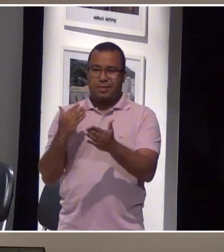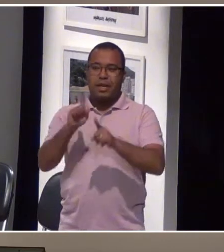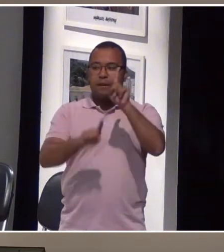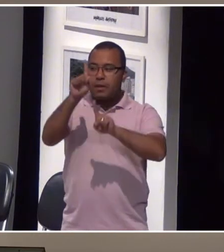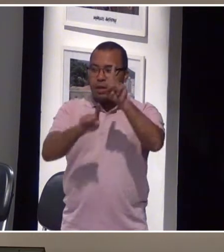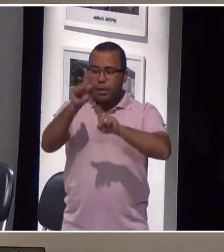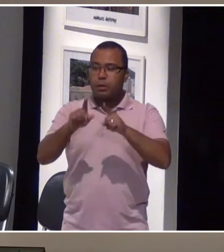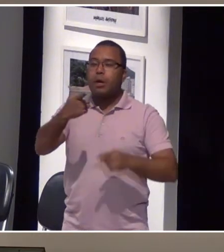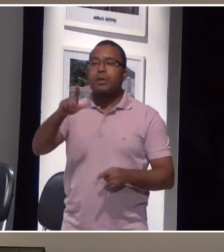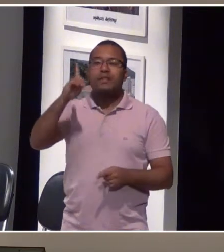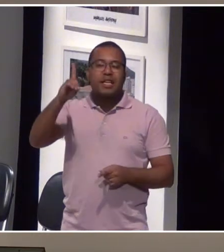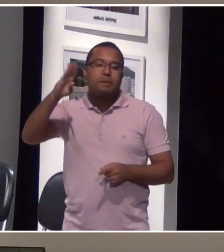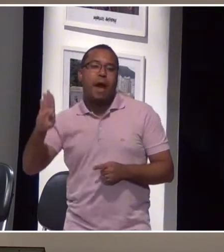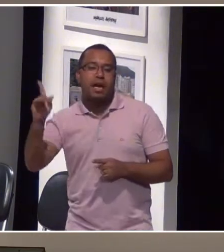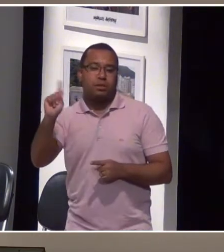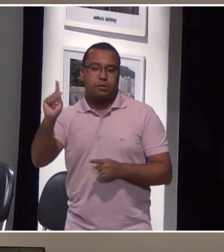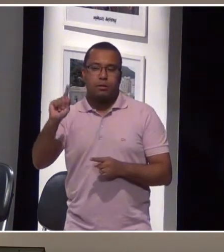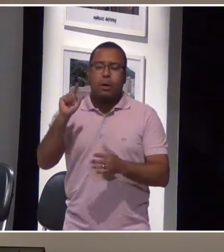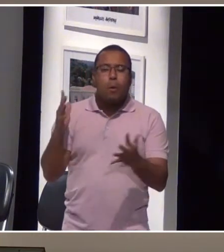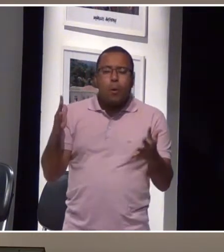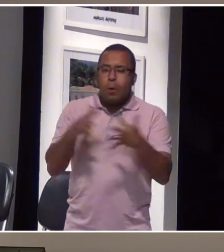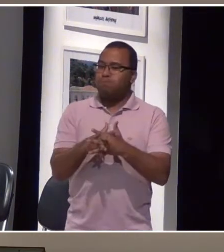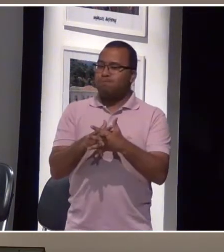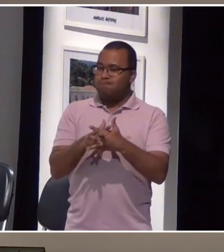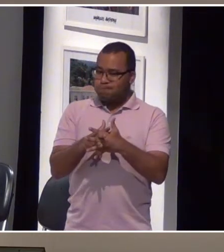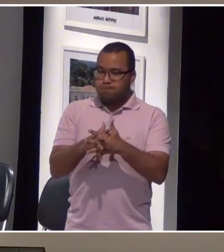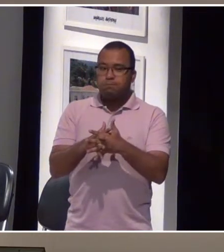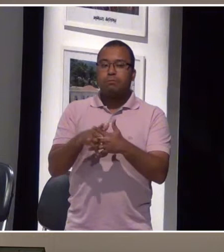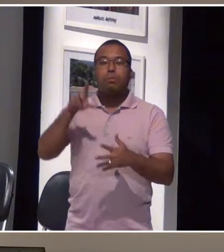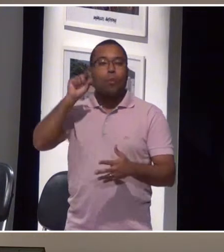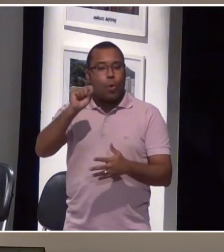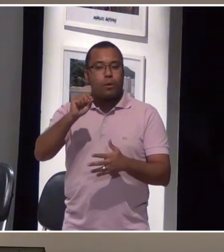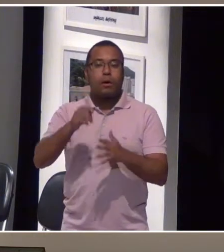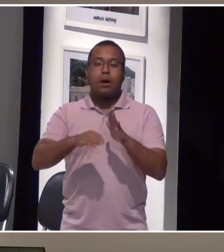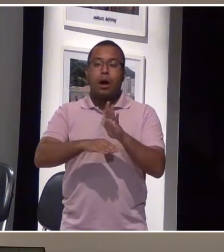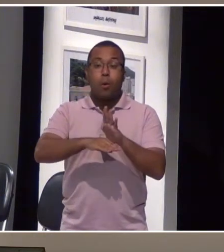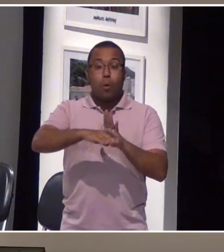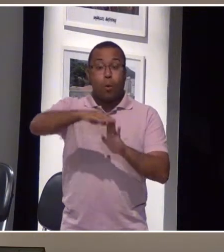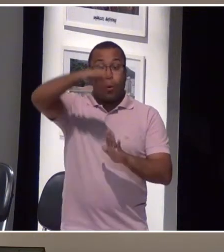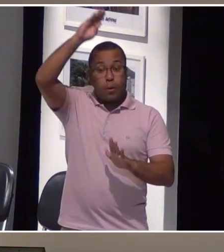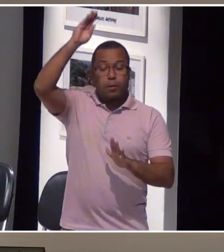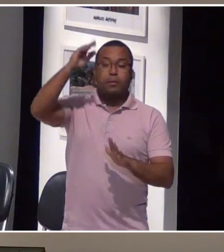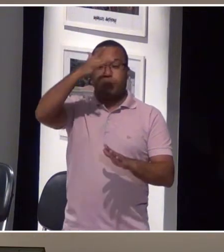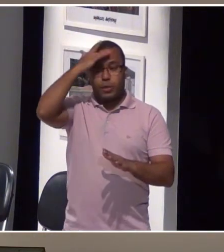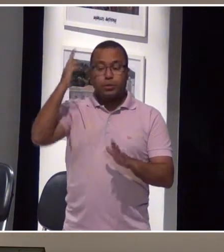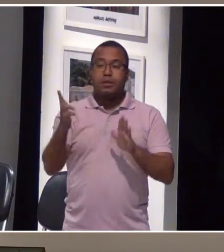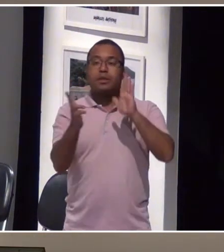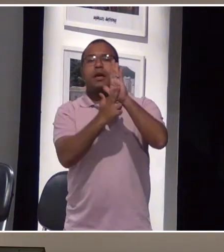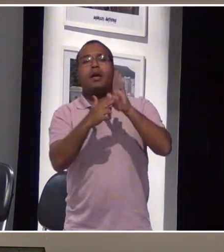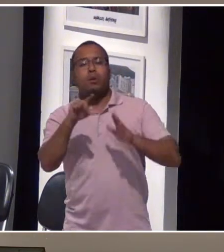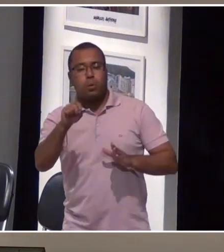uma classificação por decibéis. Bom, que implicações isso tem? A primeira delas é que aumentou muito o número de pessoas que